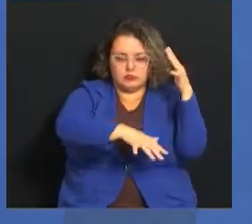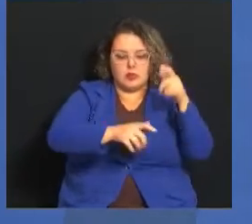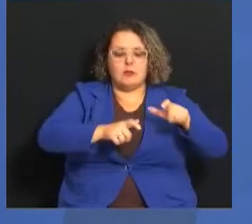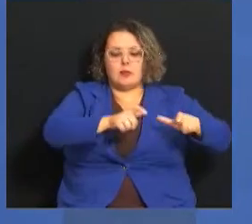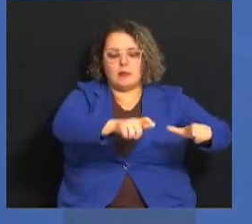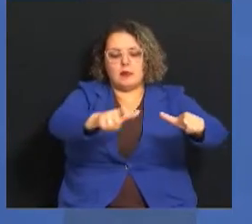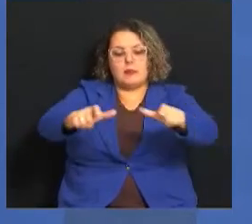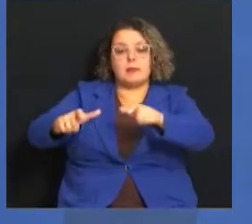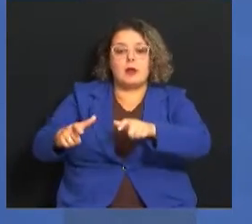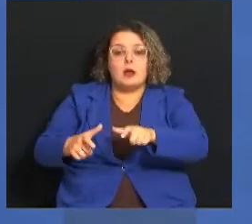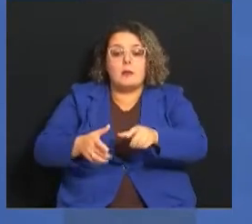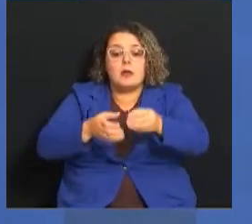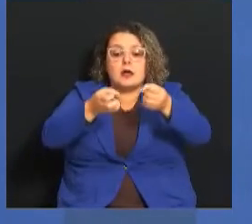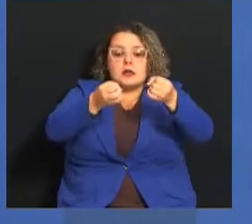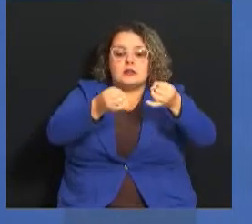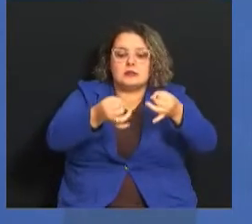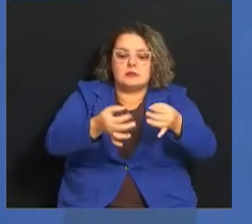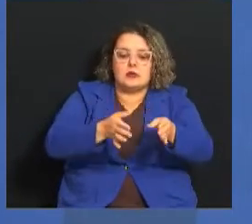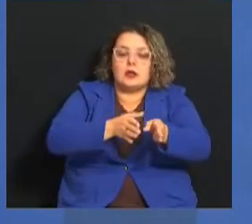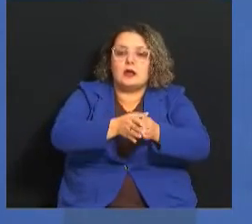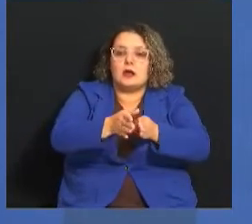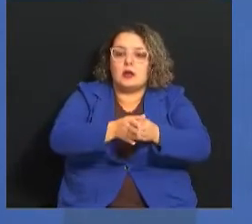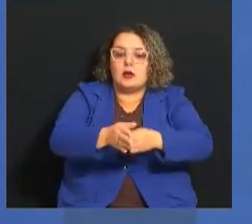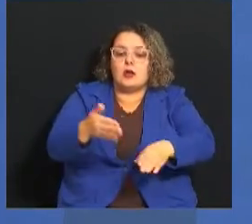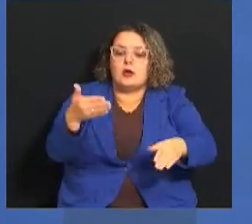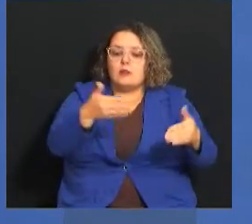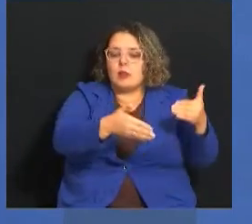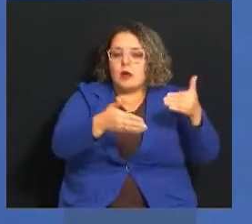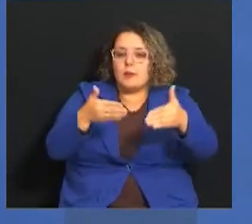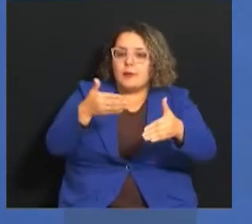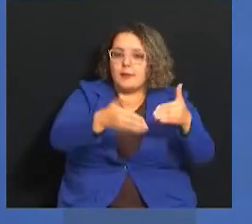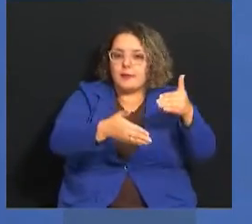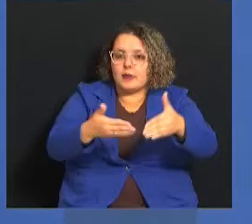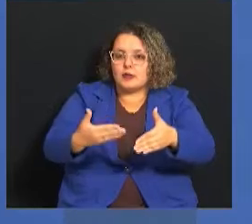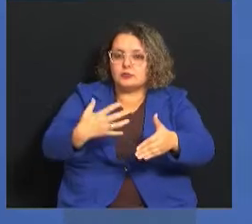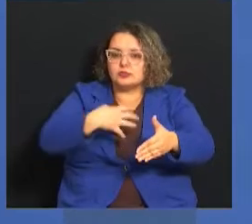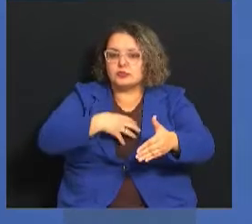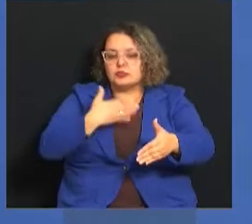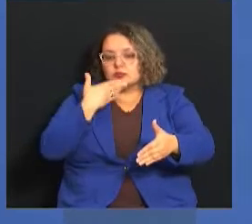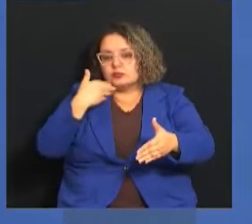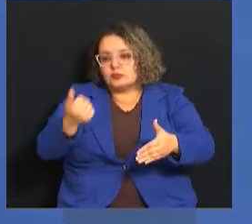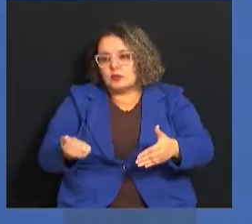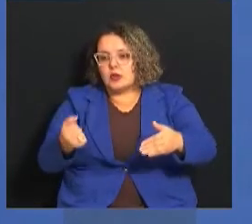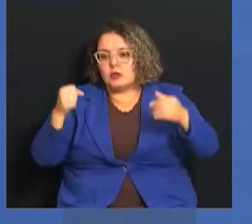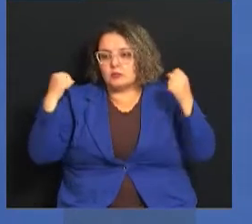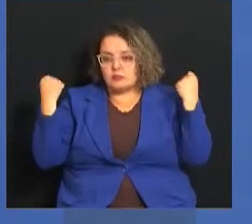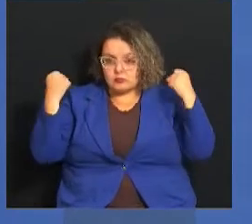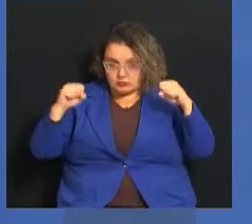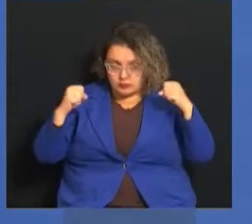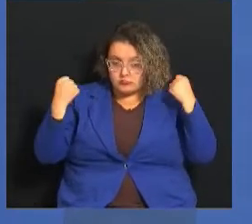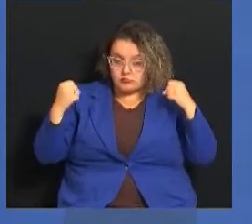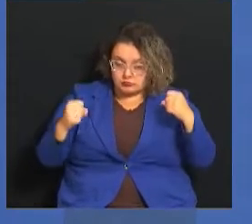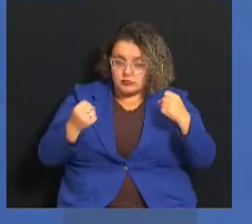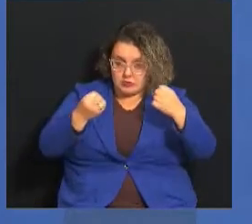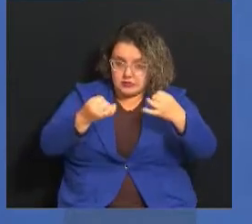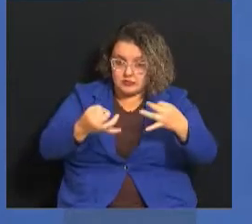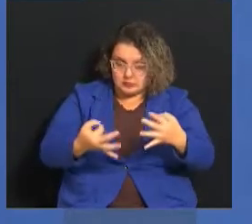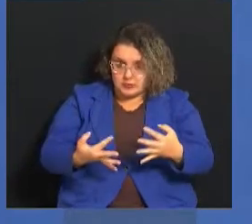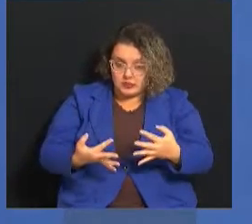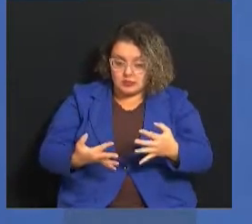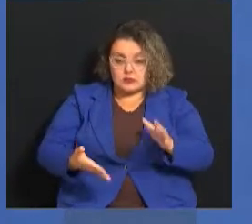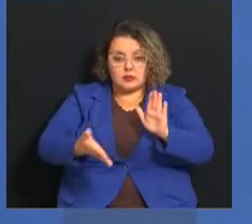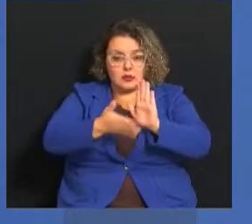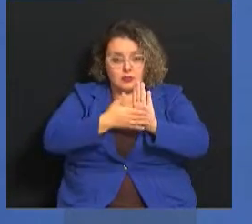para orientar os frequentadores da melhor forma como fazer o exercício e tudo mais. A proposta